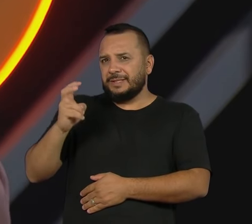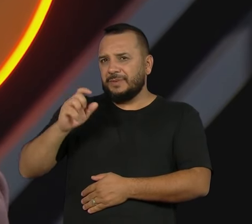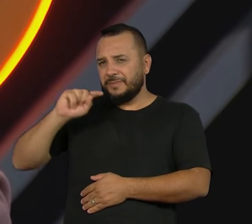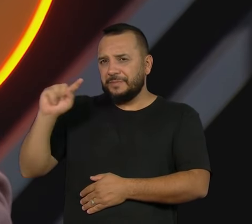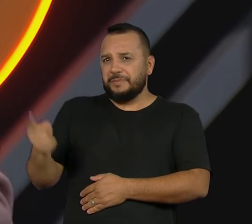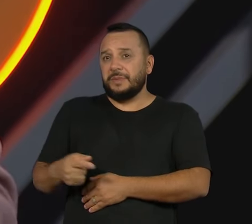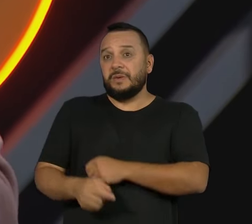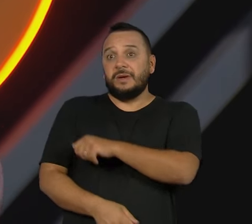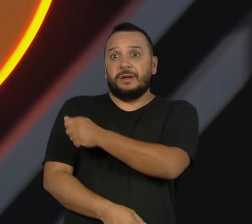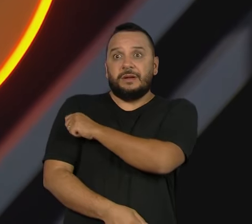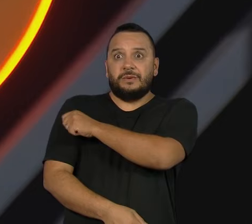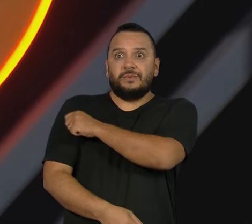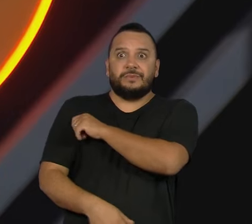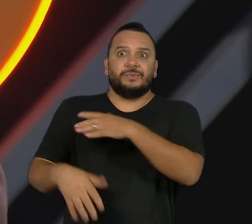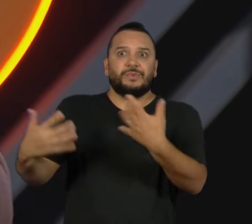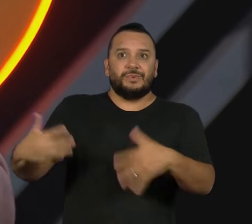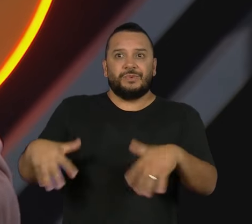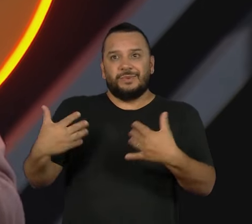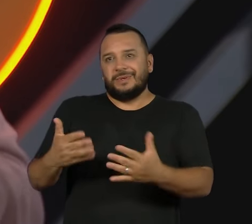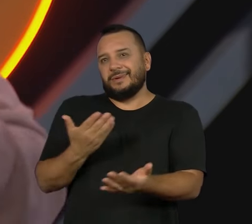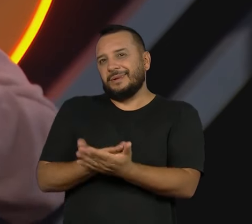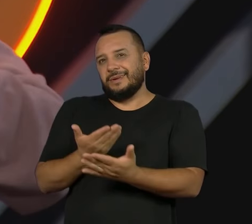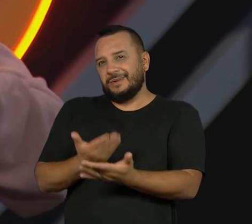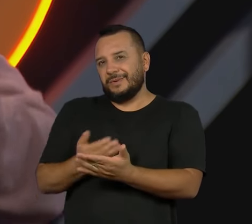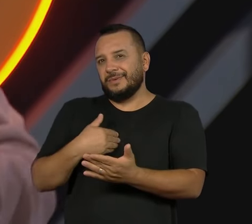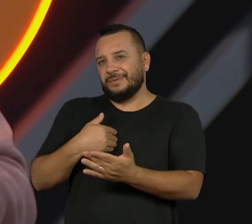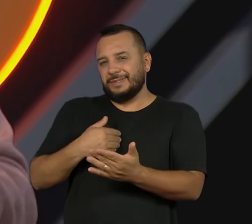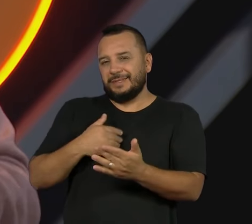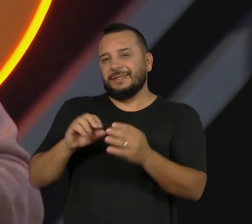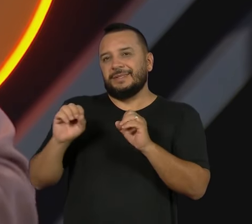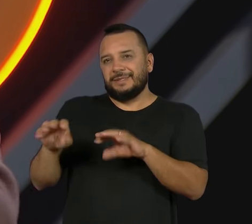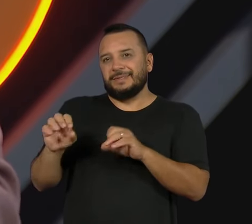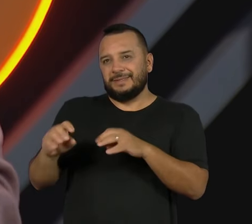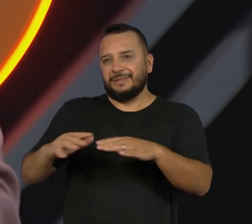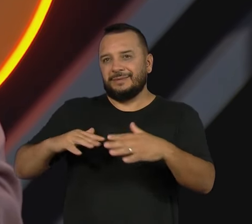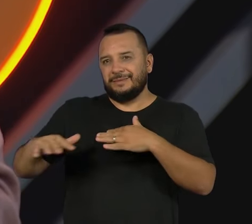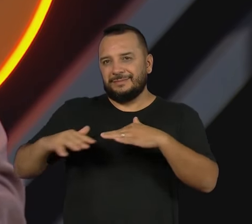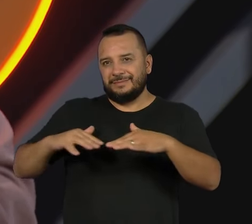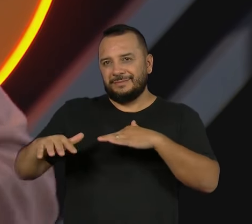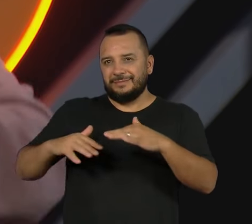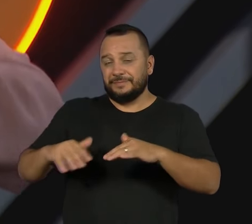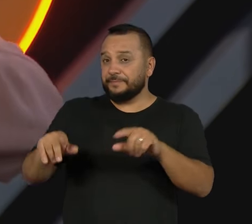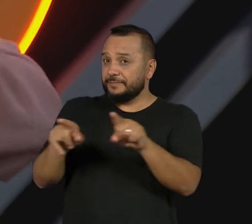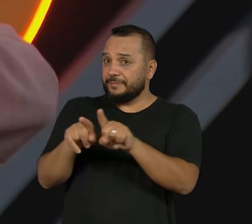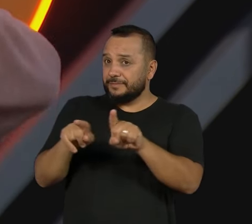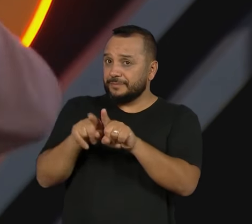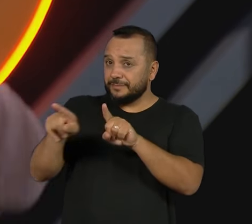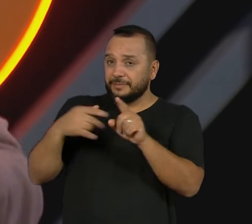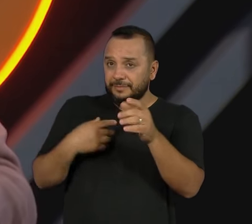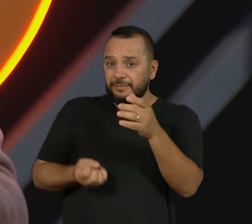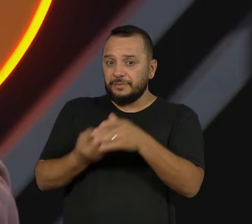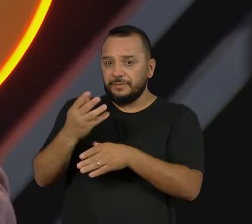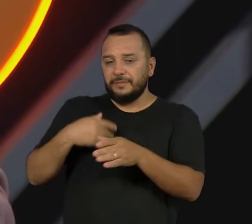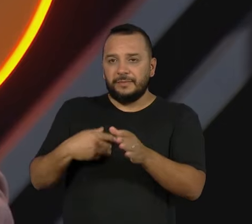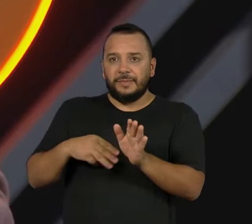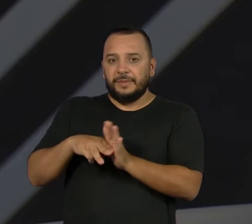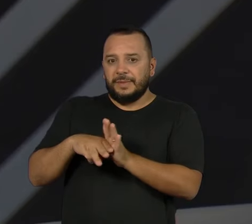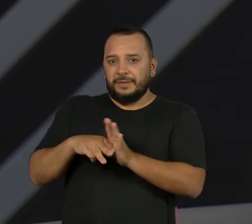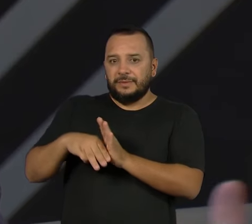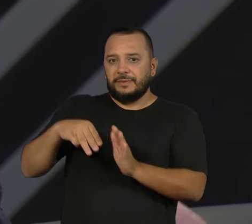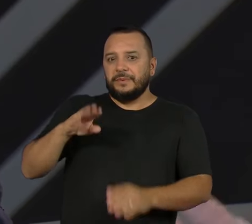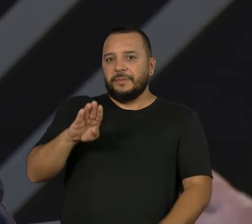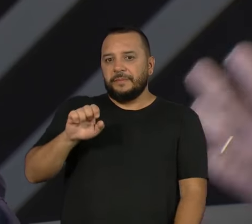mil alunos em suas aulas de educação do movimento e você criou o método